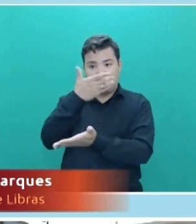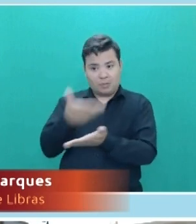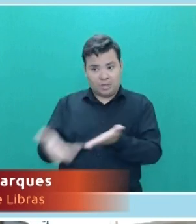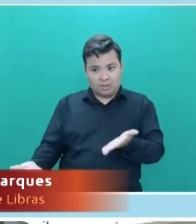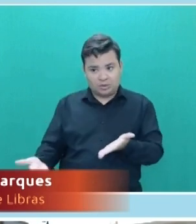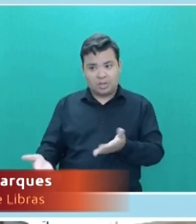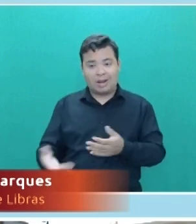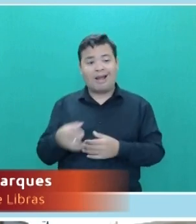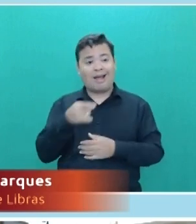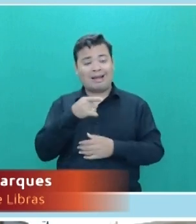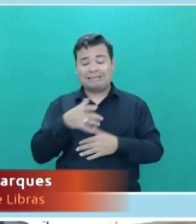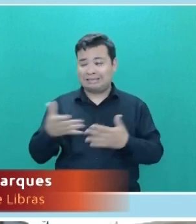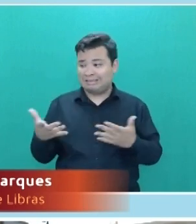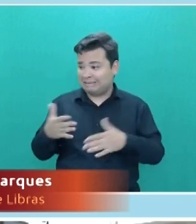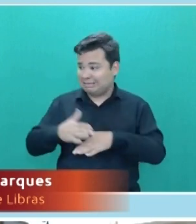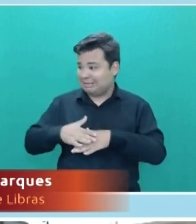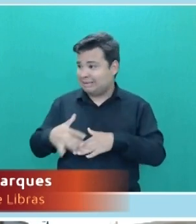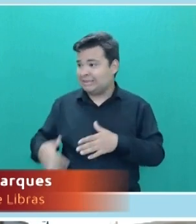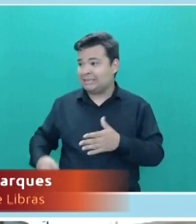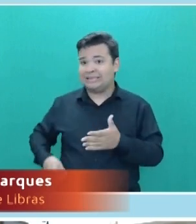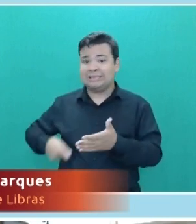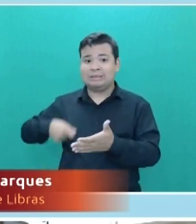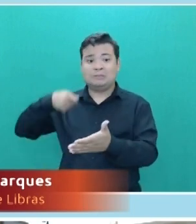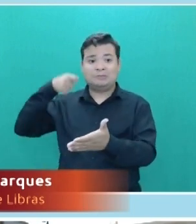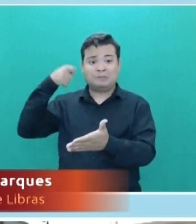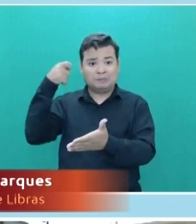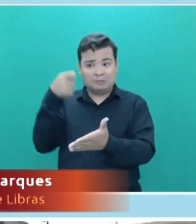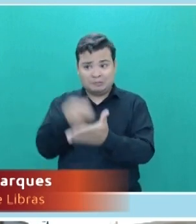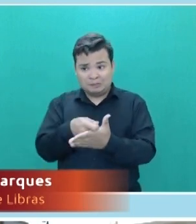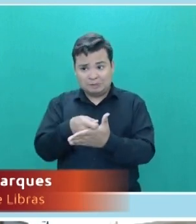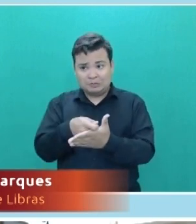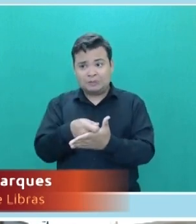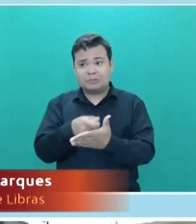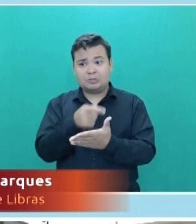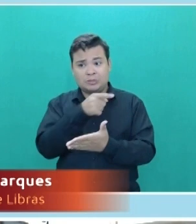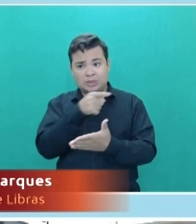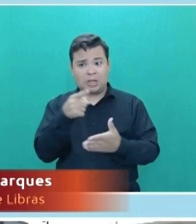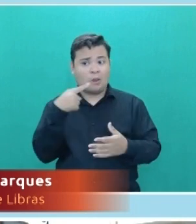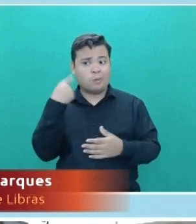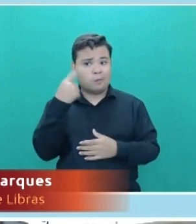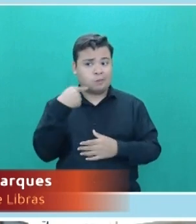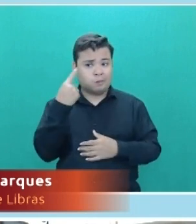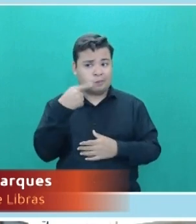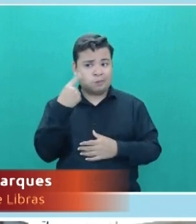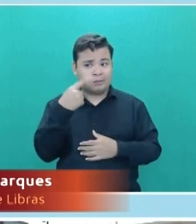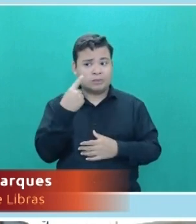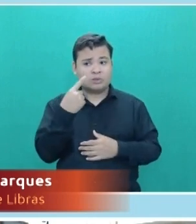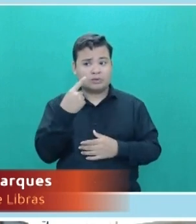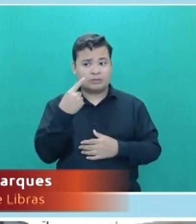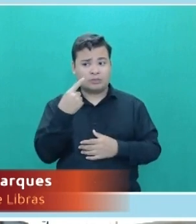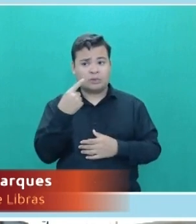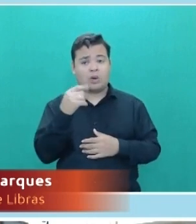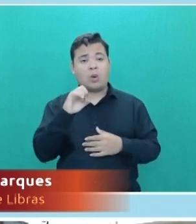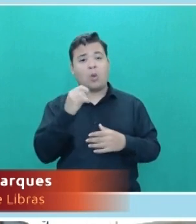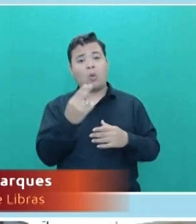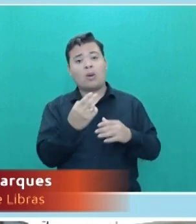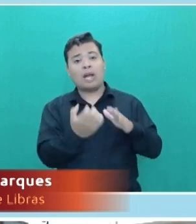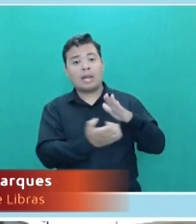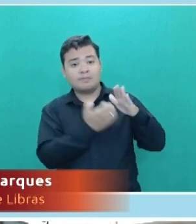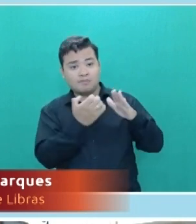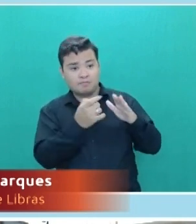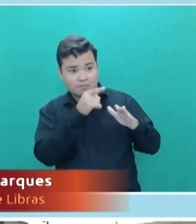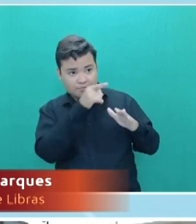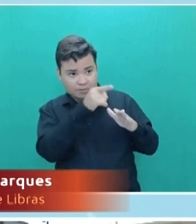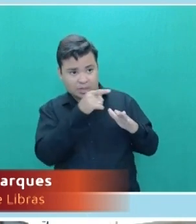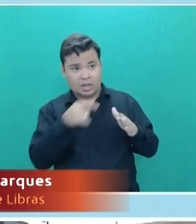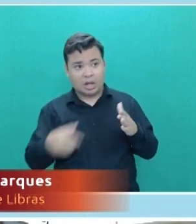ter que pagar em absolutamente nada para o advogado ou para a empresa do outro lado pelo qual ele